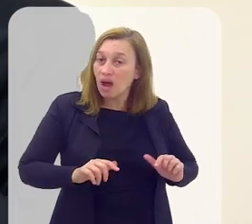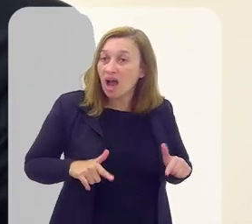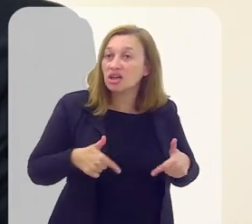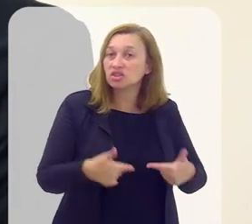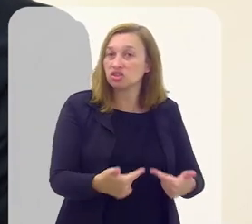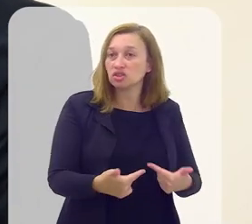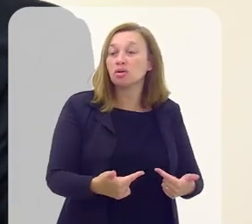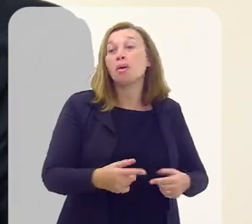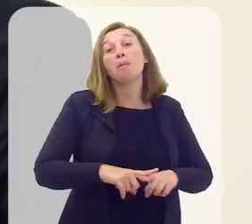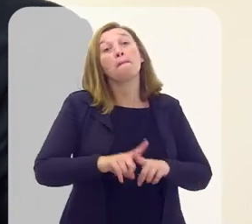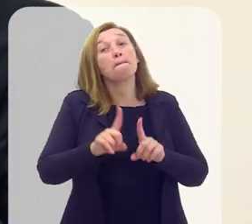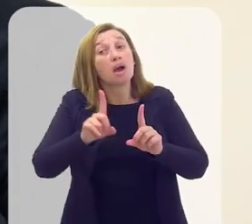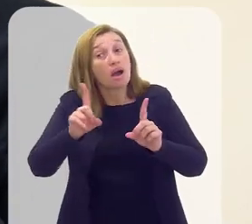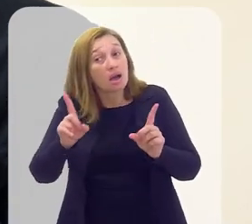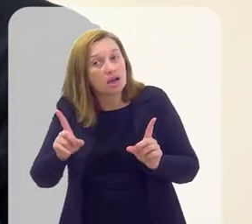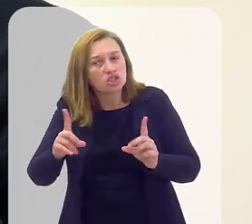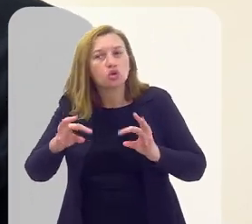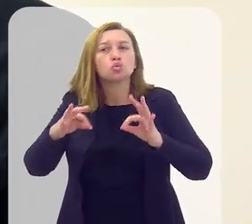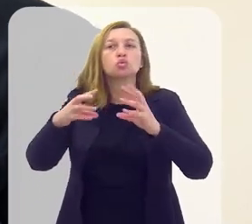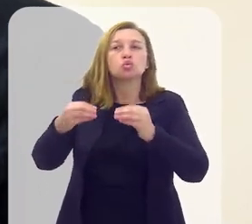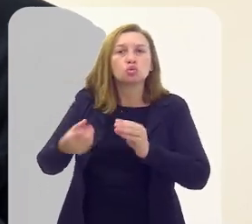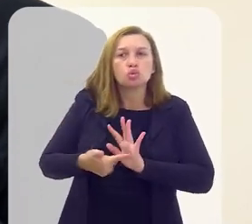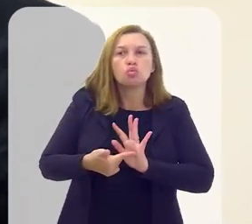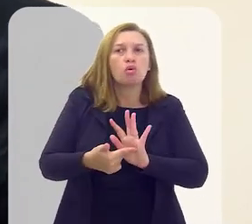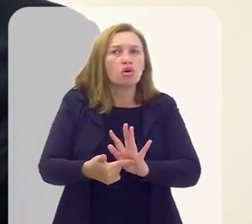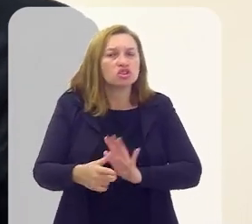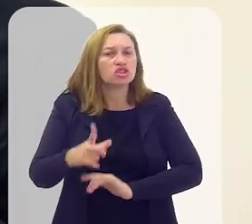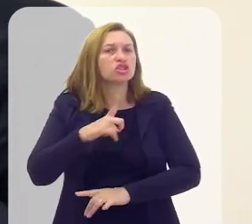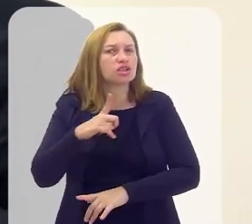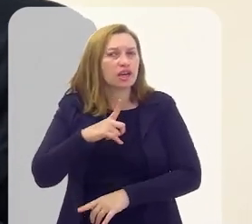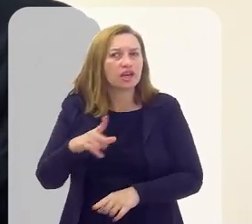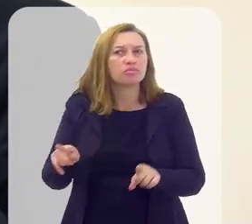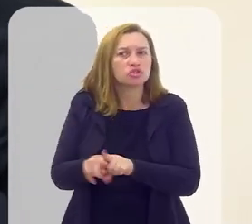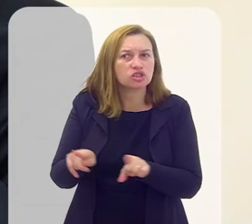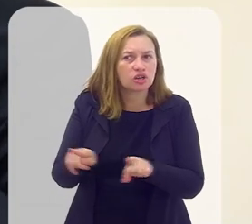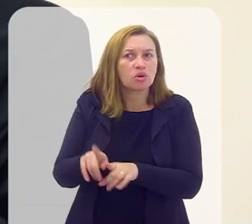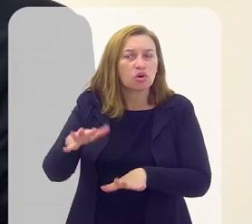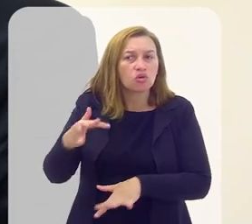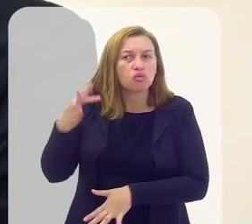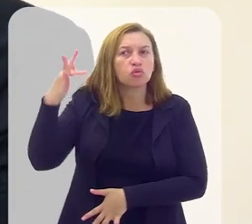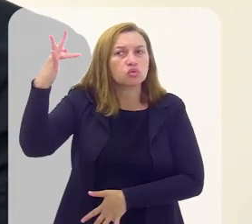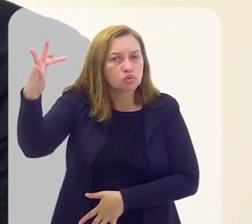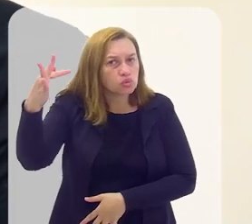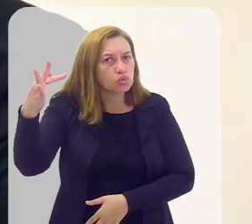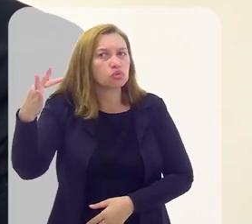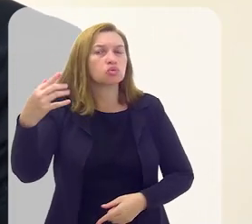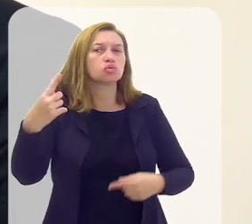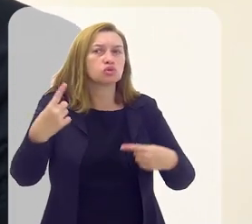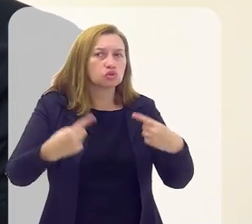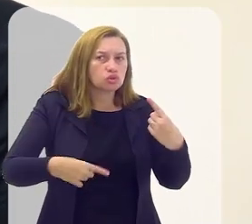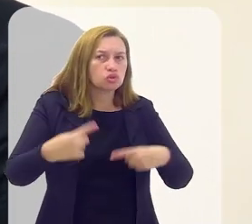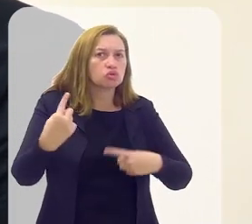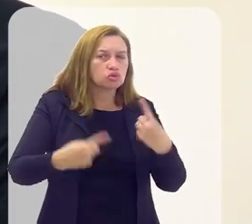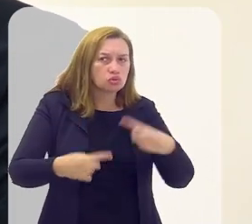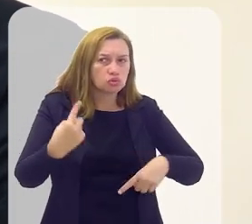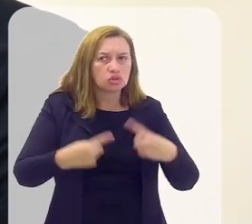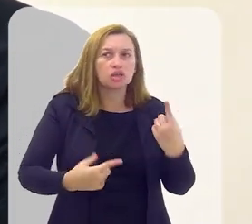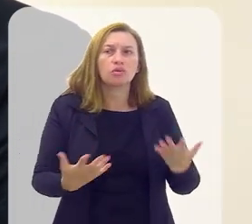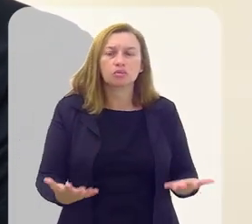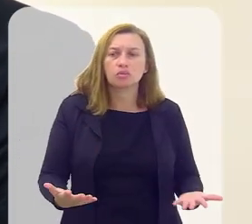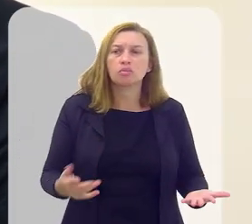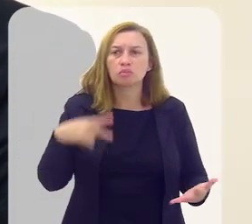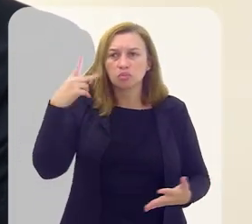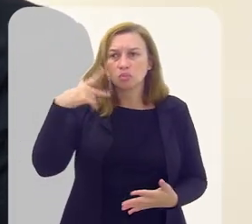combatido, enfrentado, mas tudo indica que teremos também enfrentamentos políticos ainda